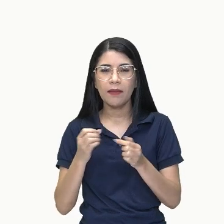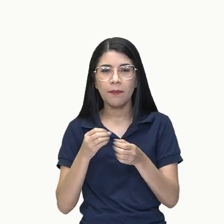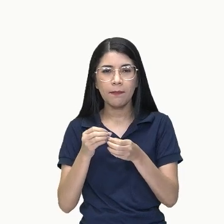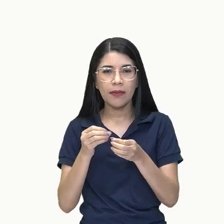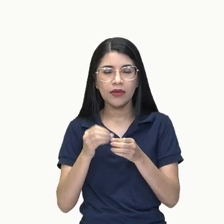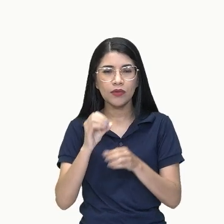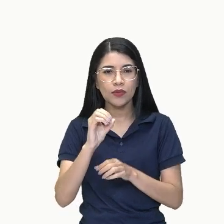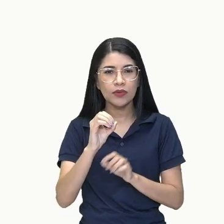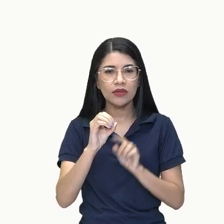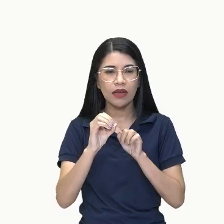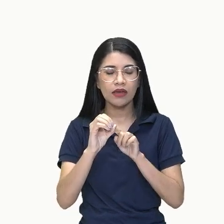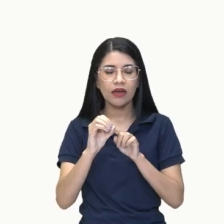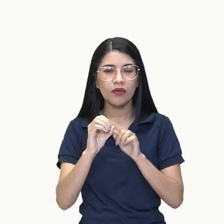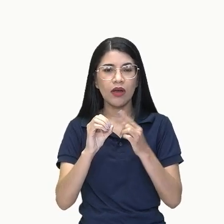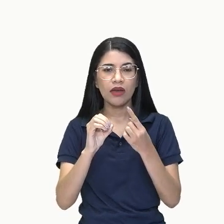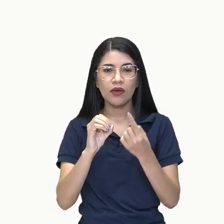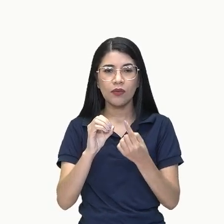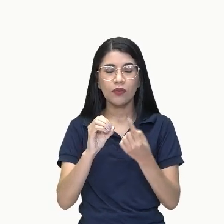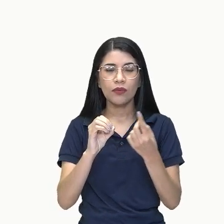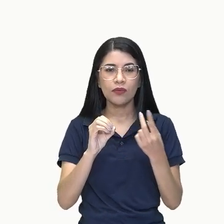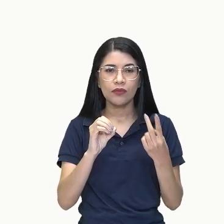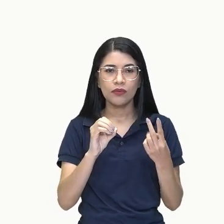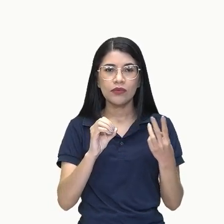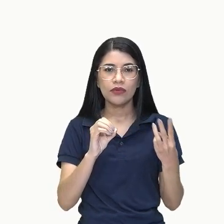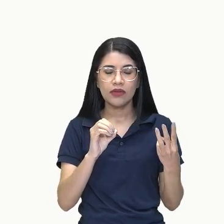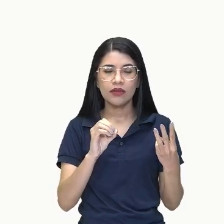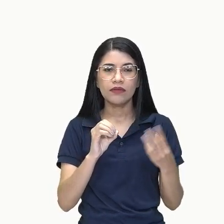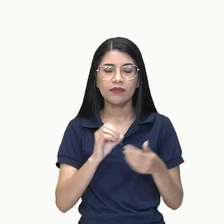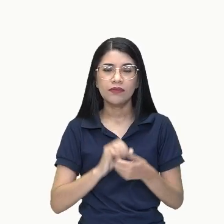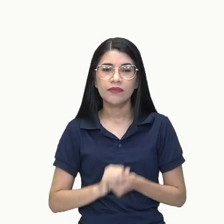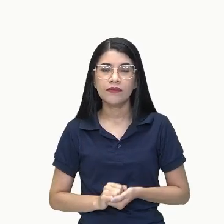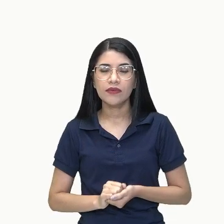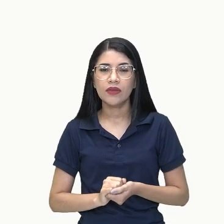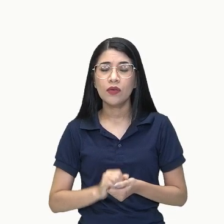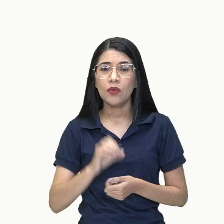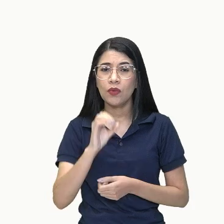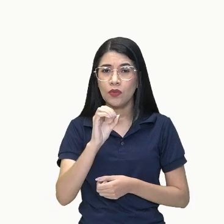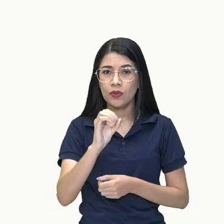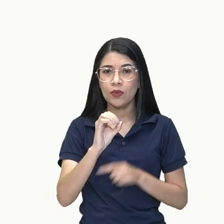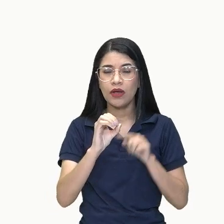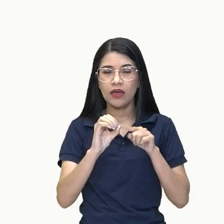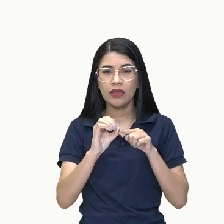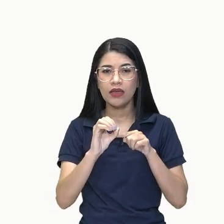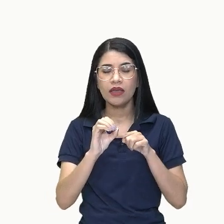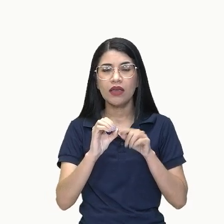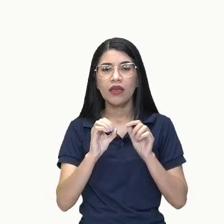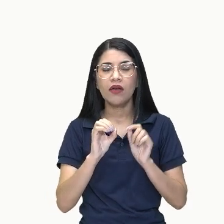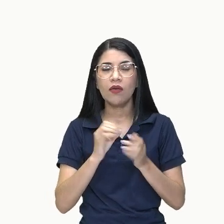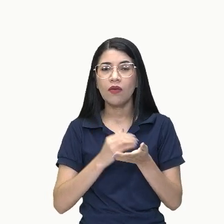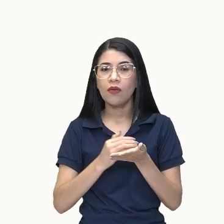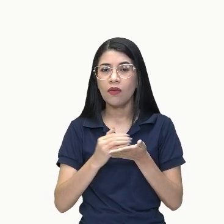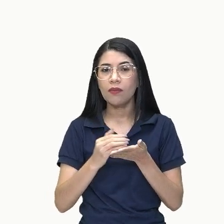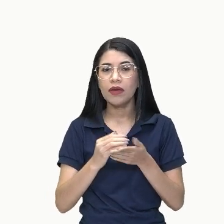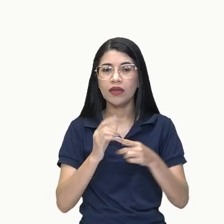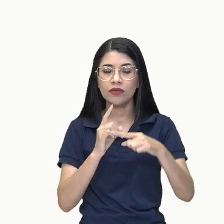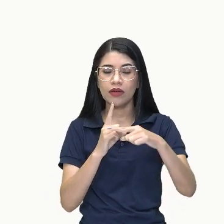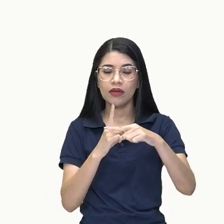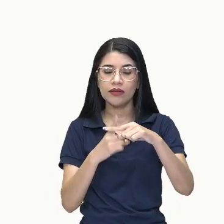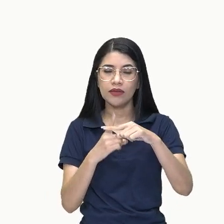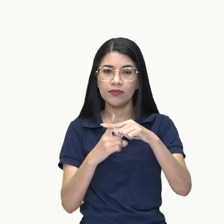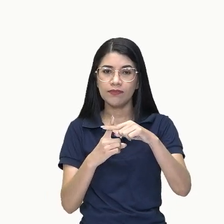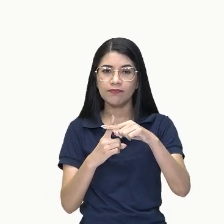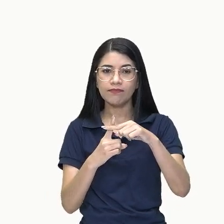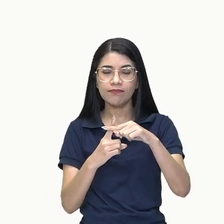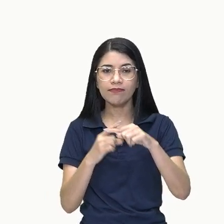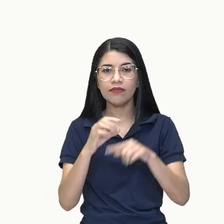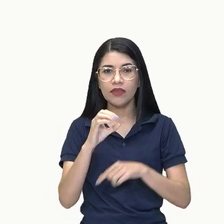zero, professora? Não esqueça aí, meu amadinho, que o zero é justamente aqui, ó, na origem,